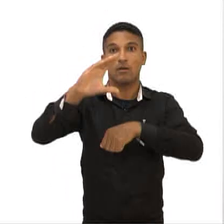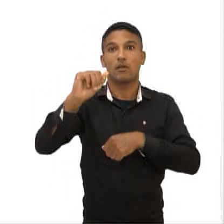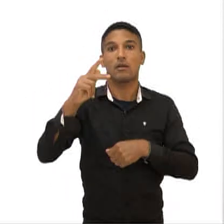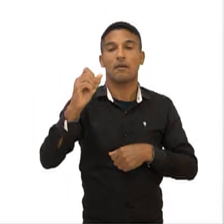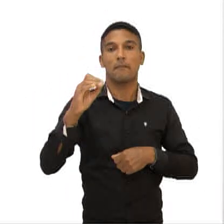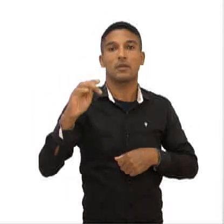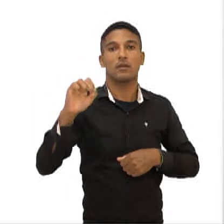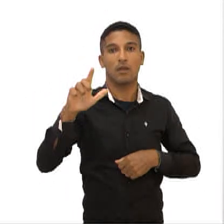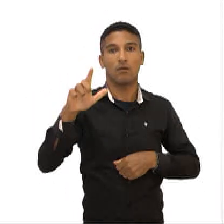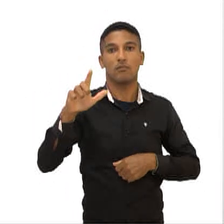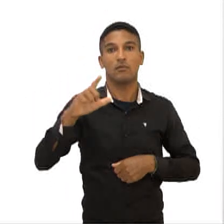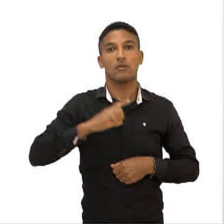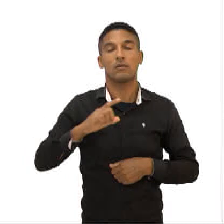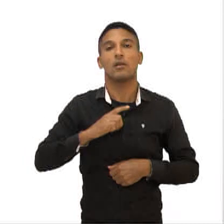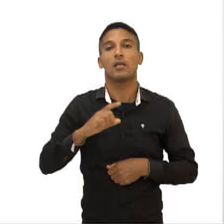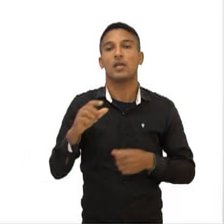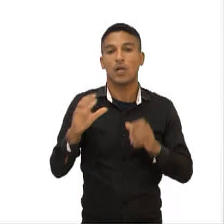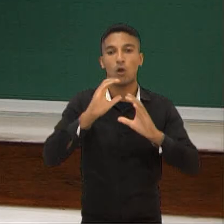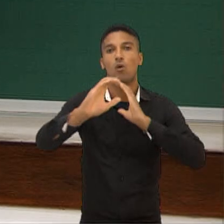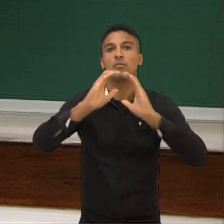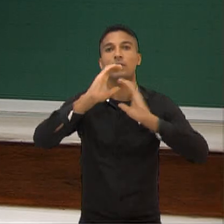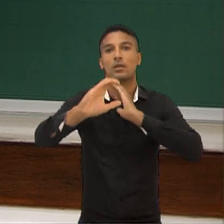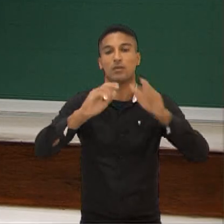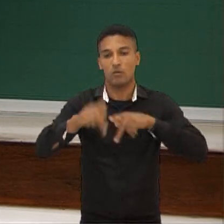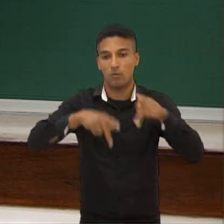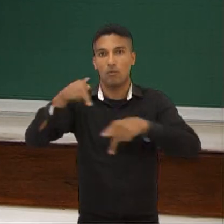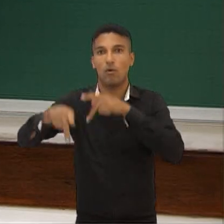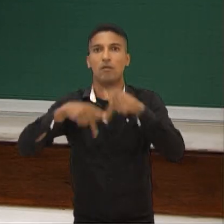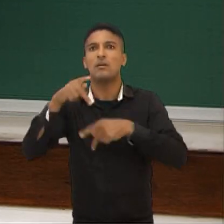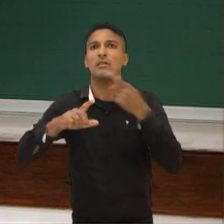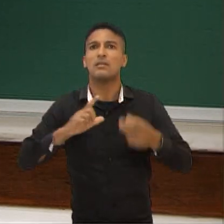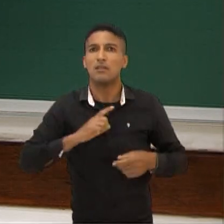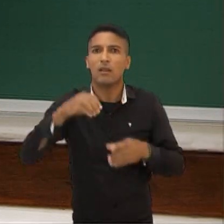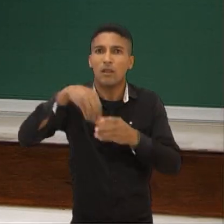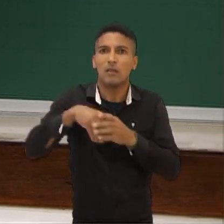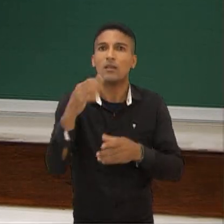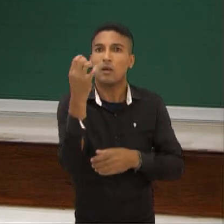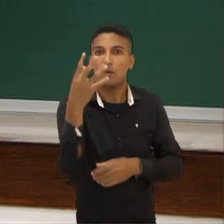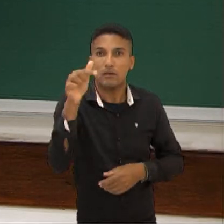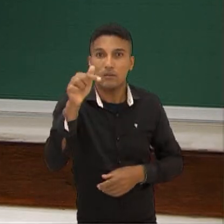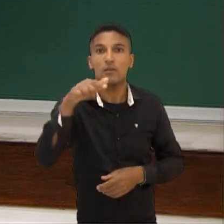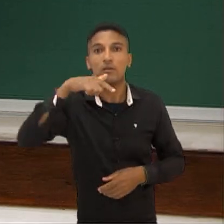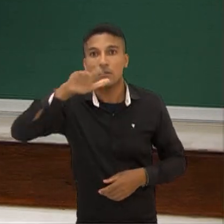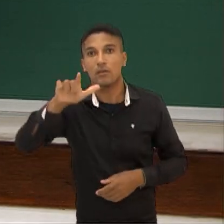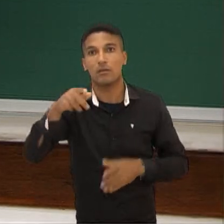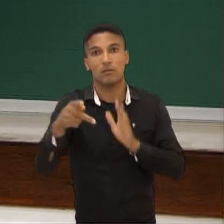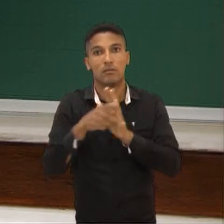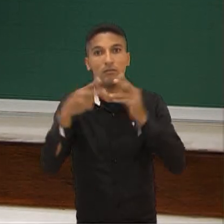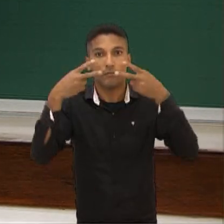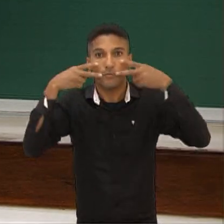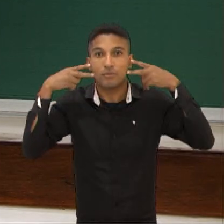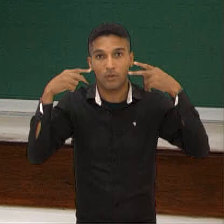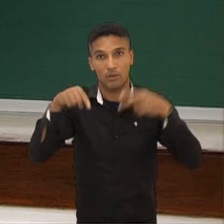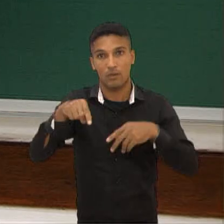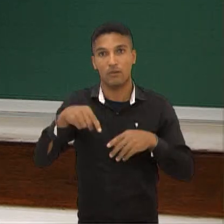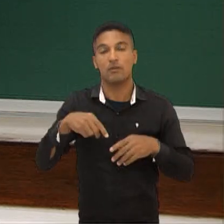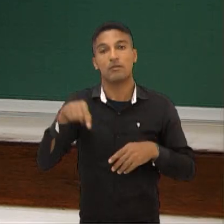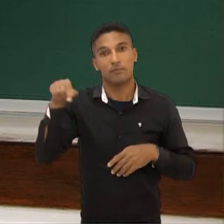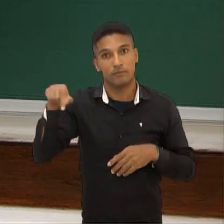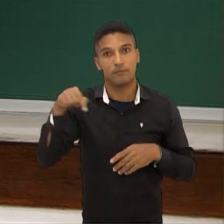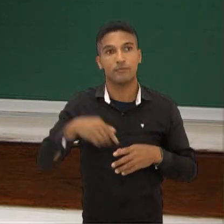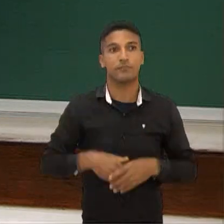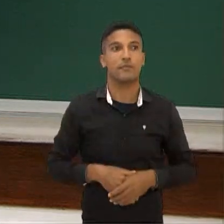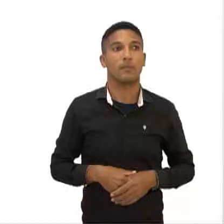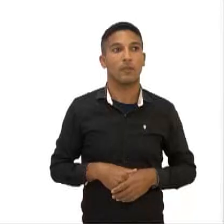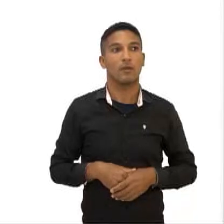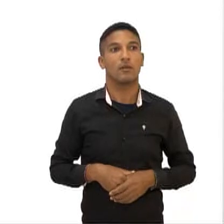milhão de habitantes que se comunicam através de 47 línguas indígenas, né, que existem ali. Solo en el caso de